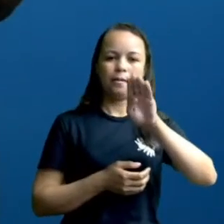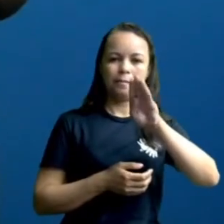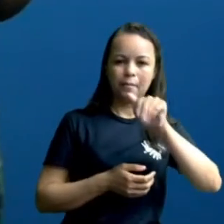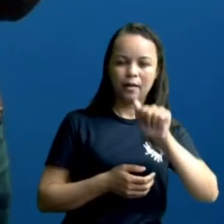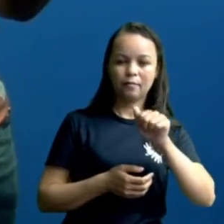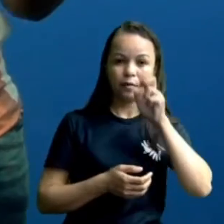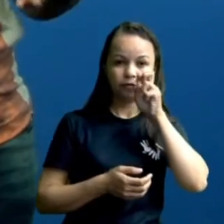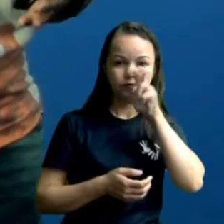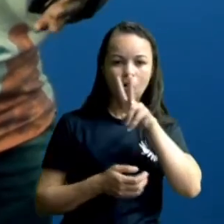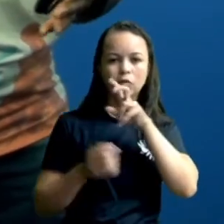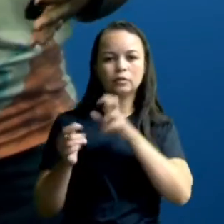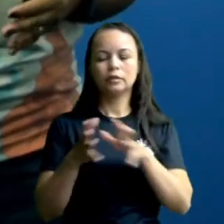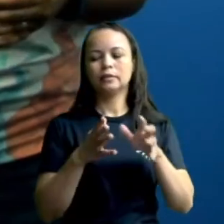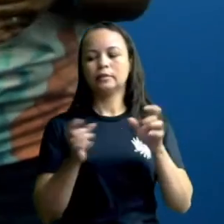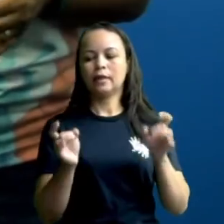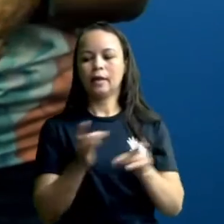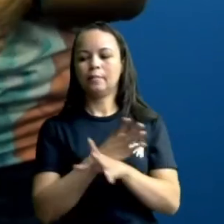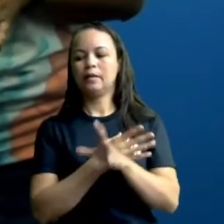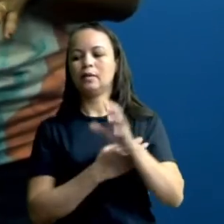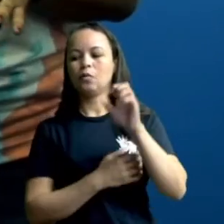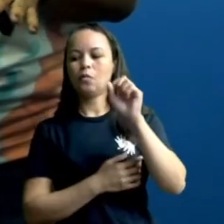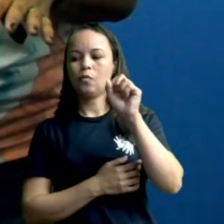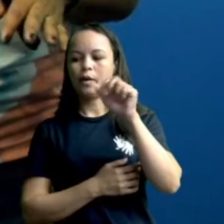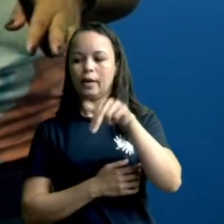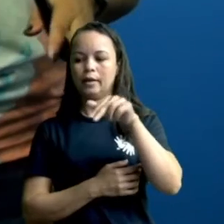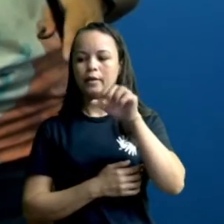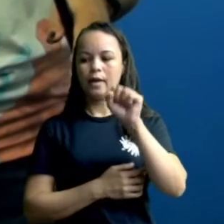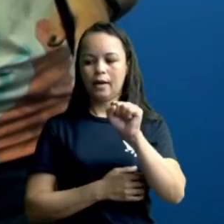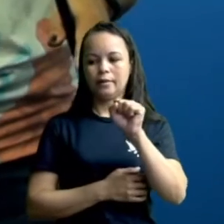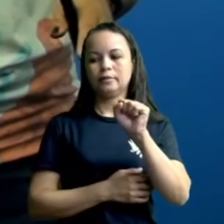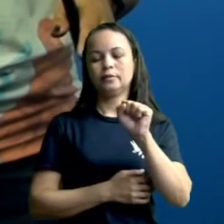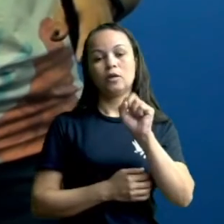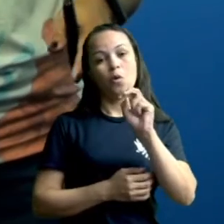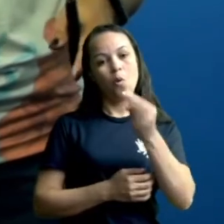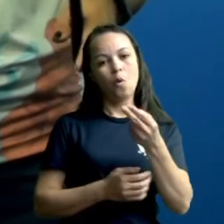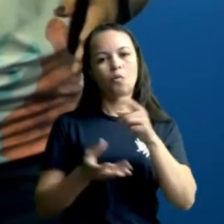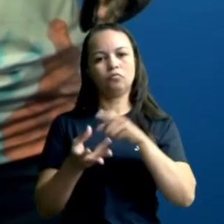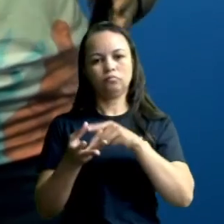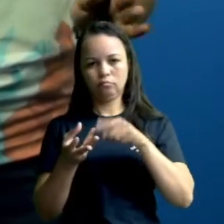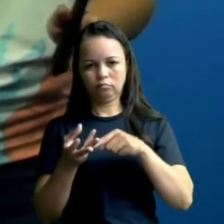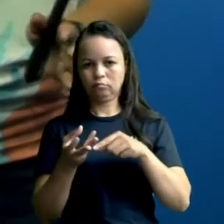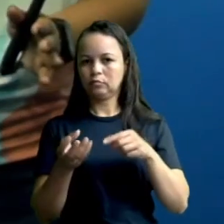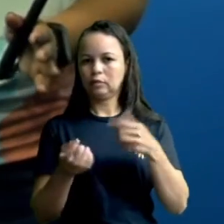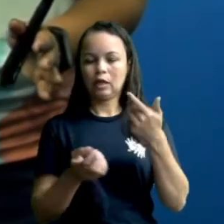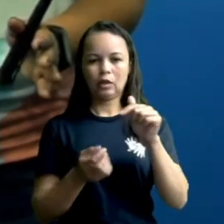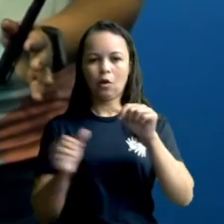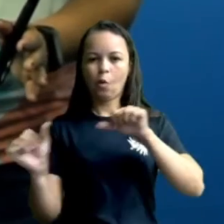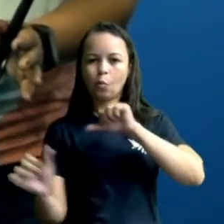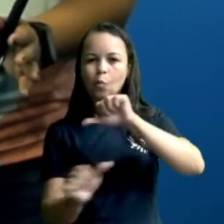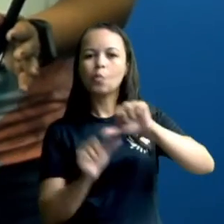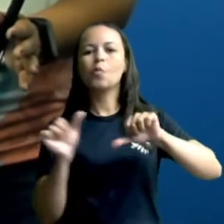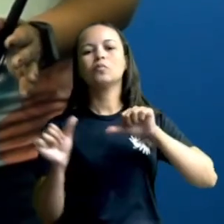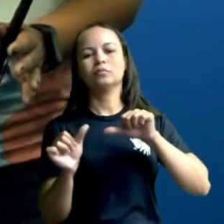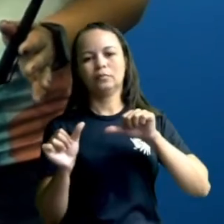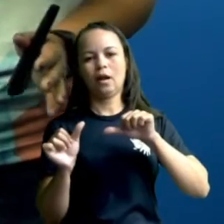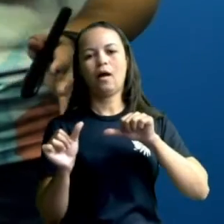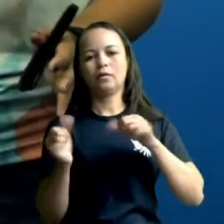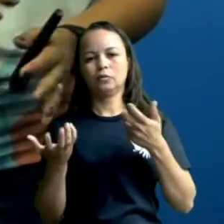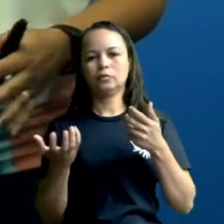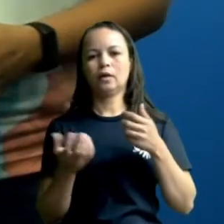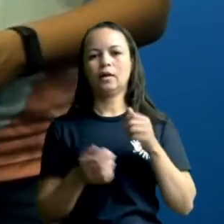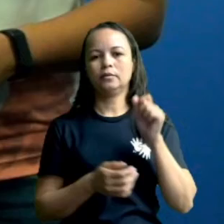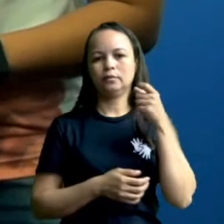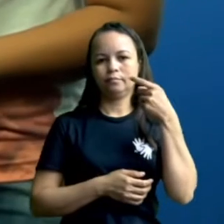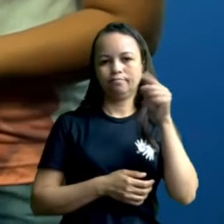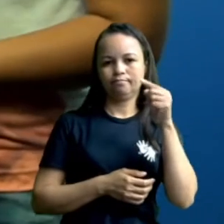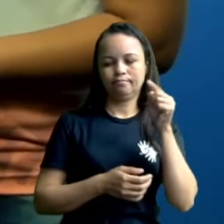N, com S ou com vogal, ela não leva acento. Ela é o contrário das agudas,